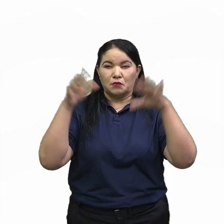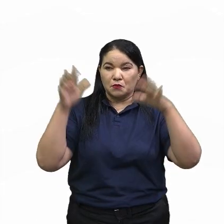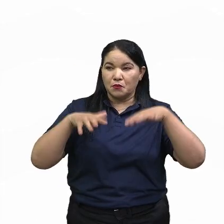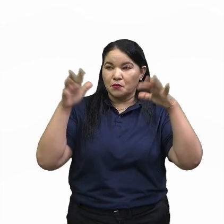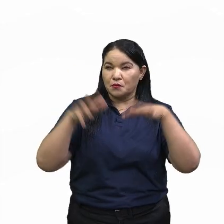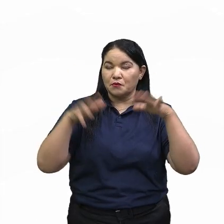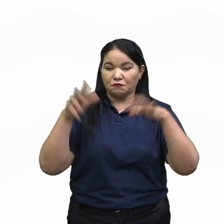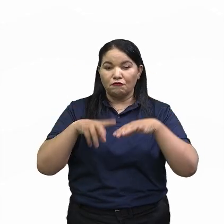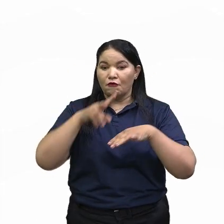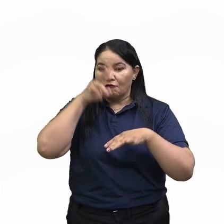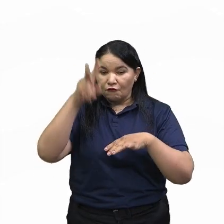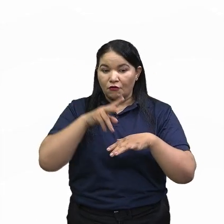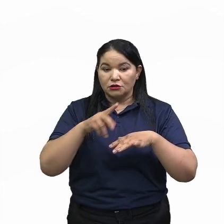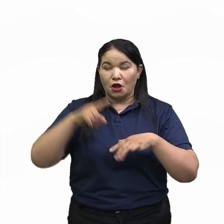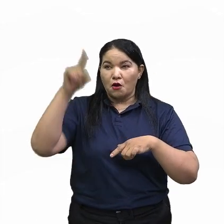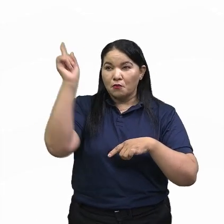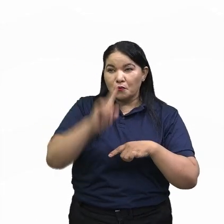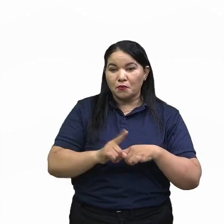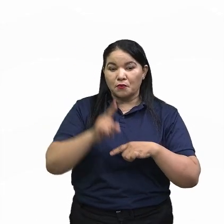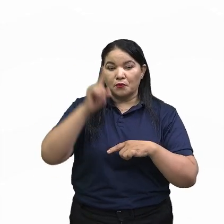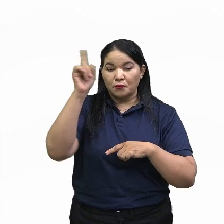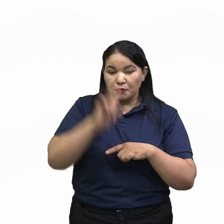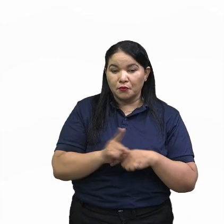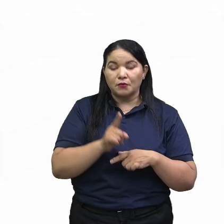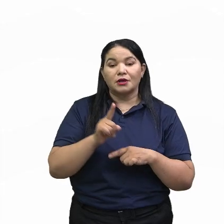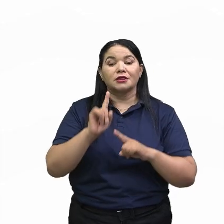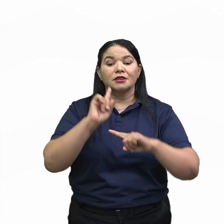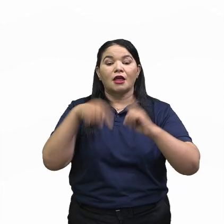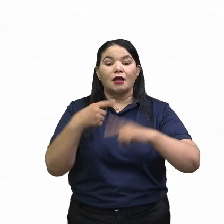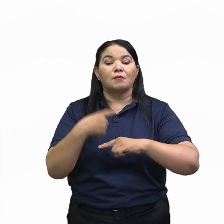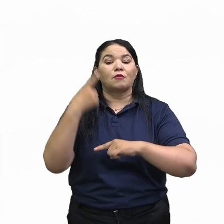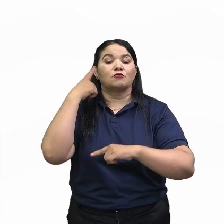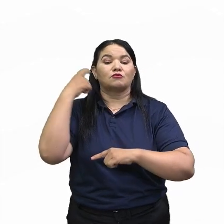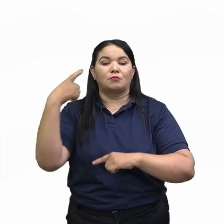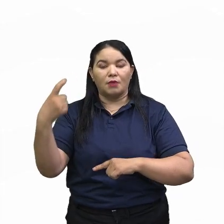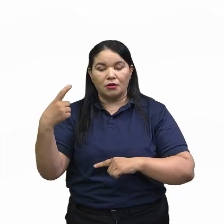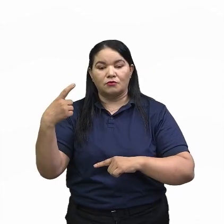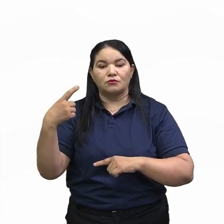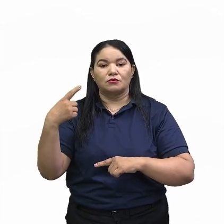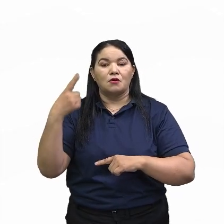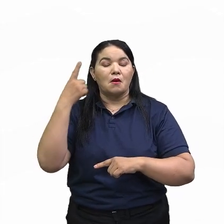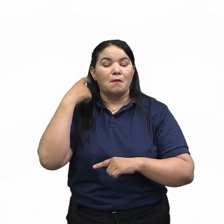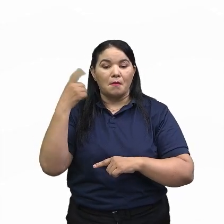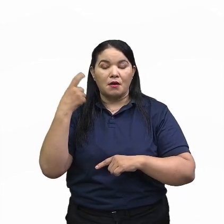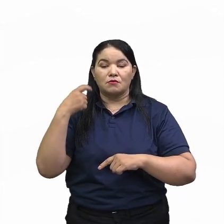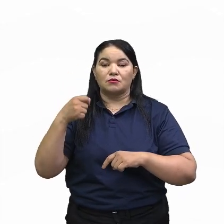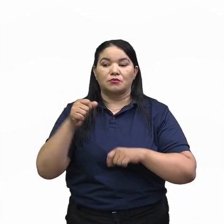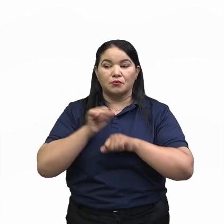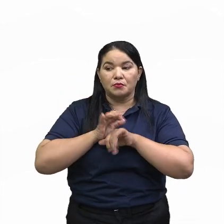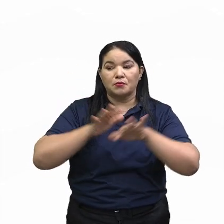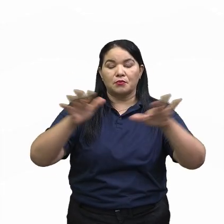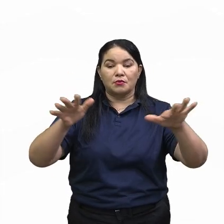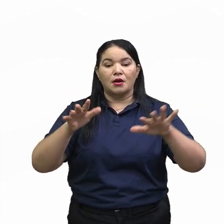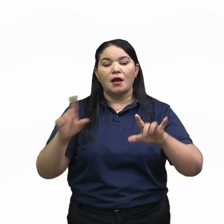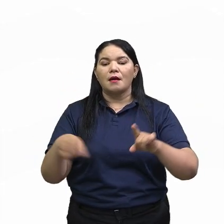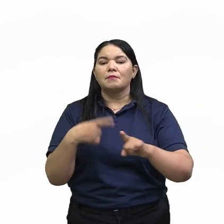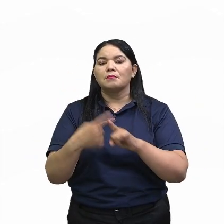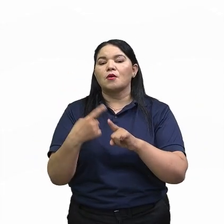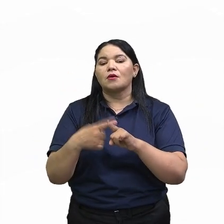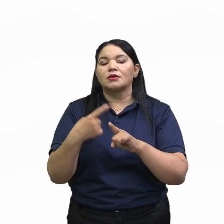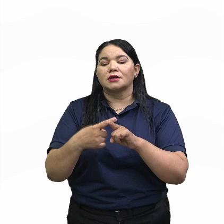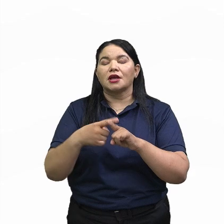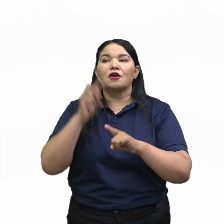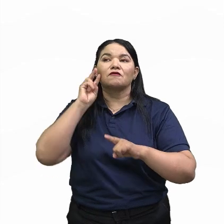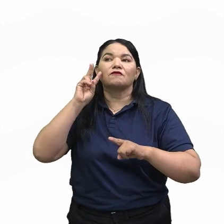o relâmpago, depois ouve o trovão, que é a informação sonora, né? Por que a gente vê primeiro